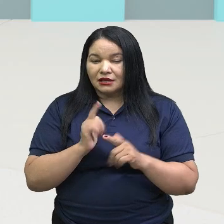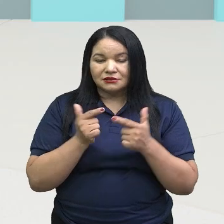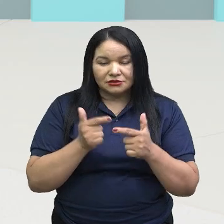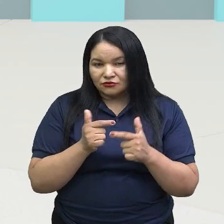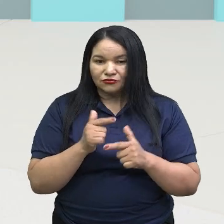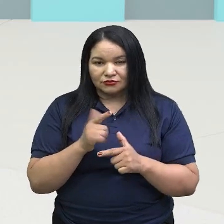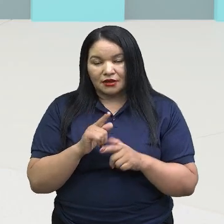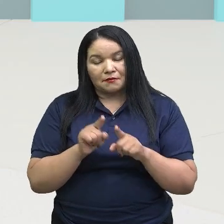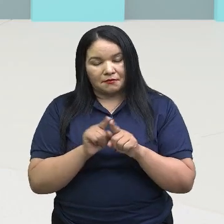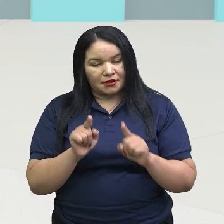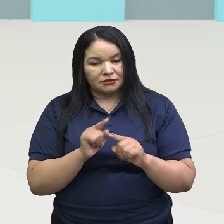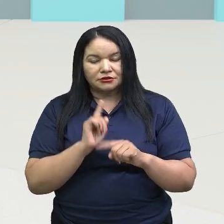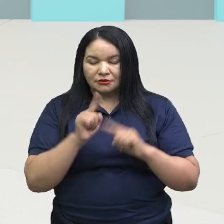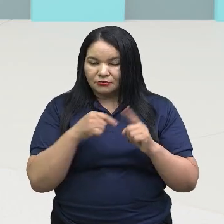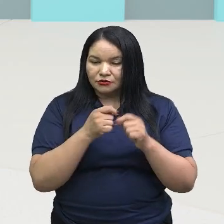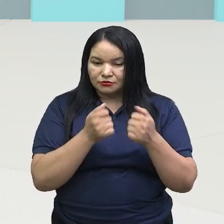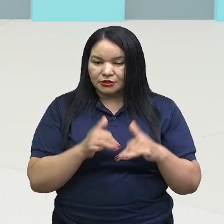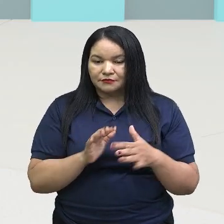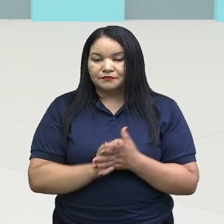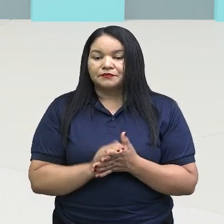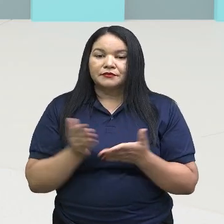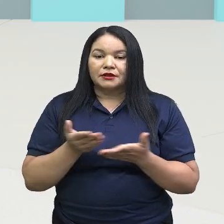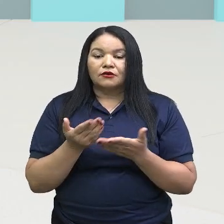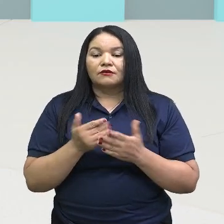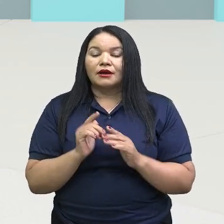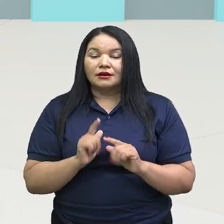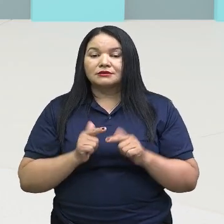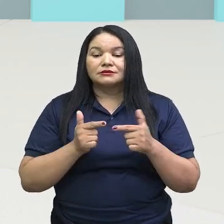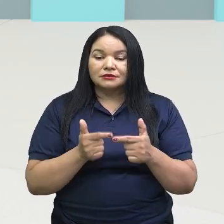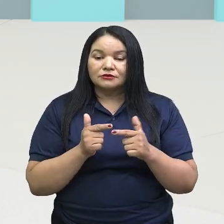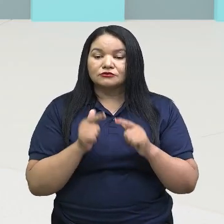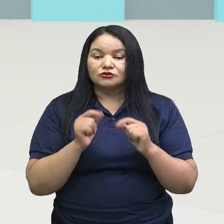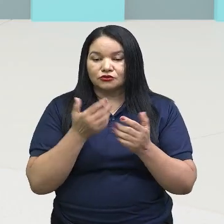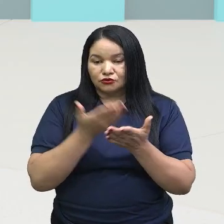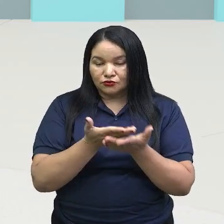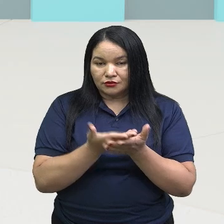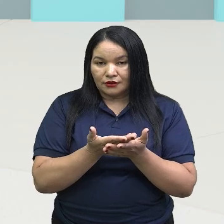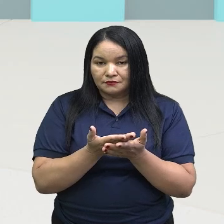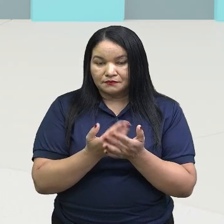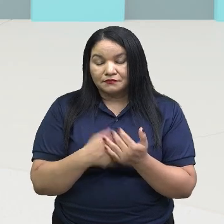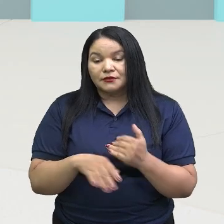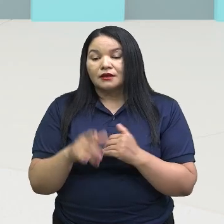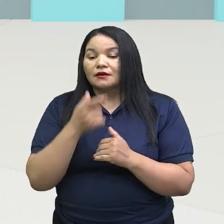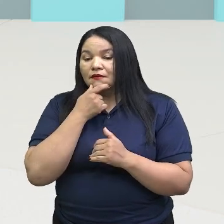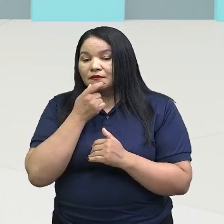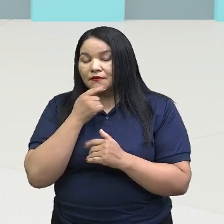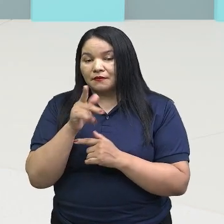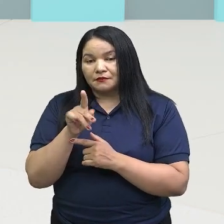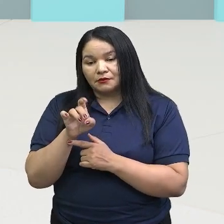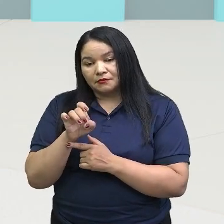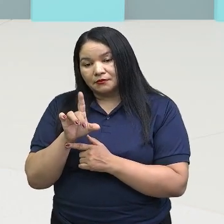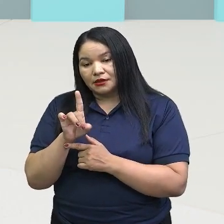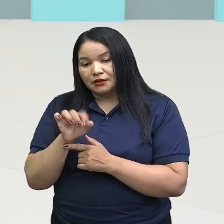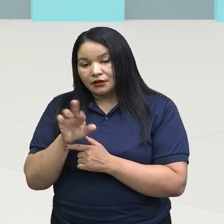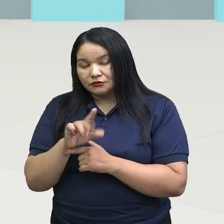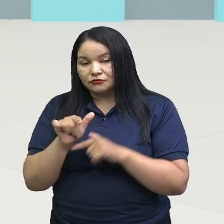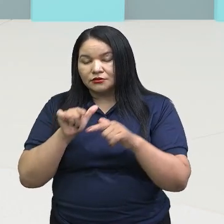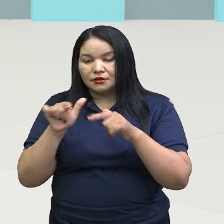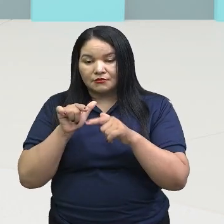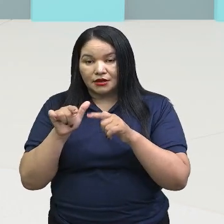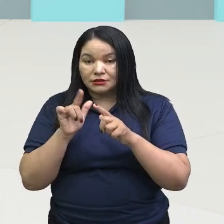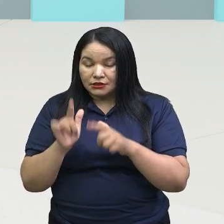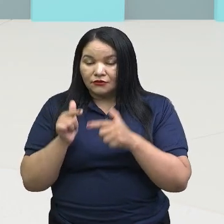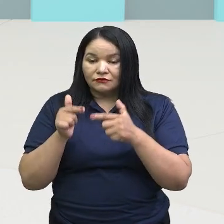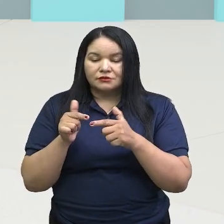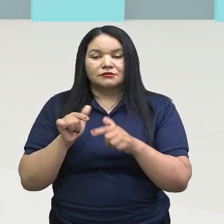tá bom? Então, Milena estuda, ação de estudar. E Pedro trabalha, ação aí de trabalhar. Neste